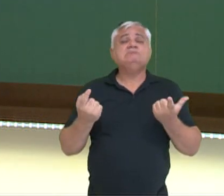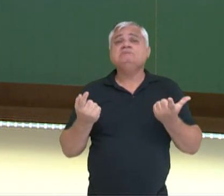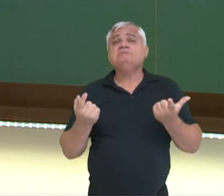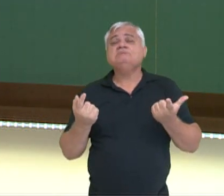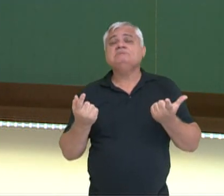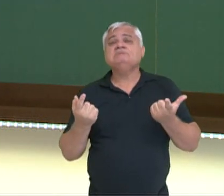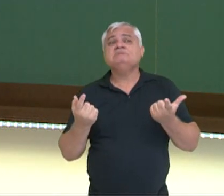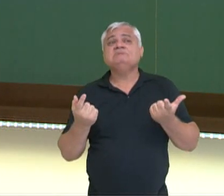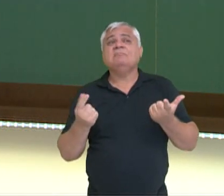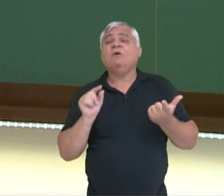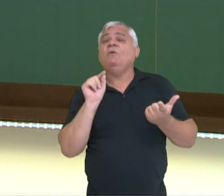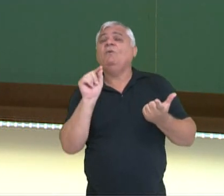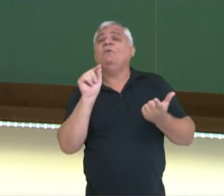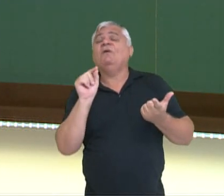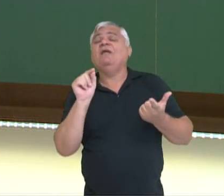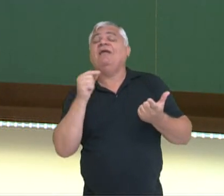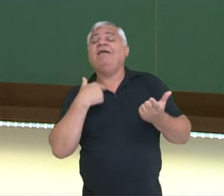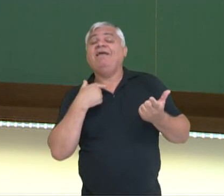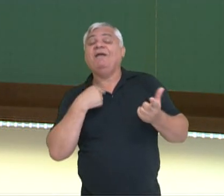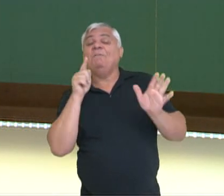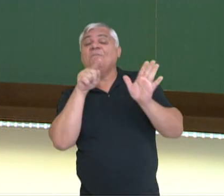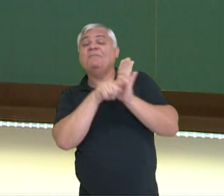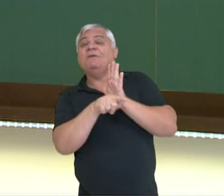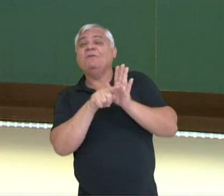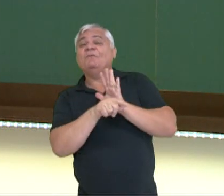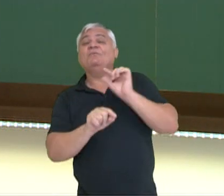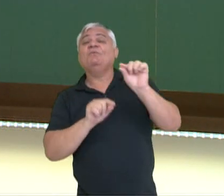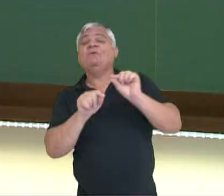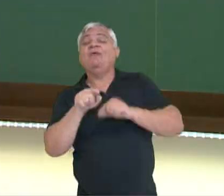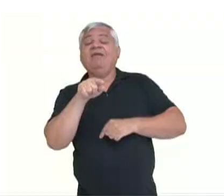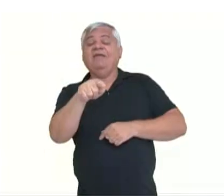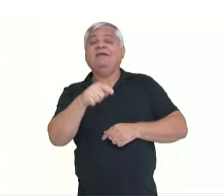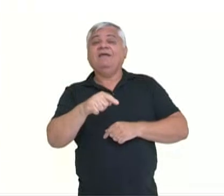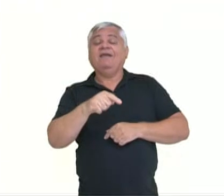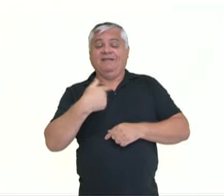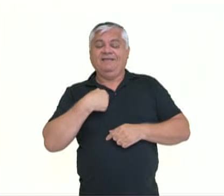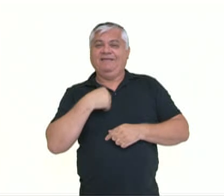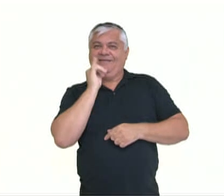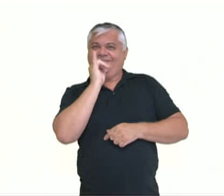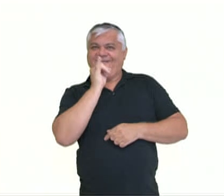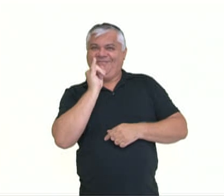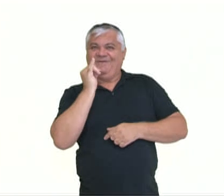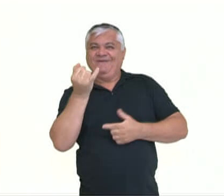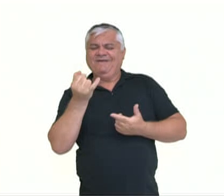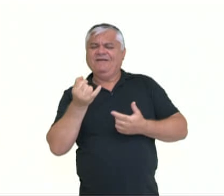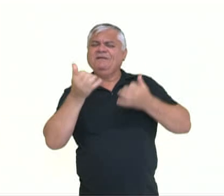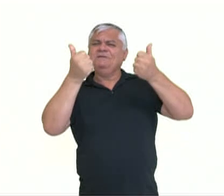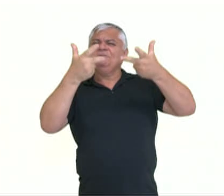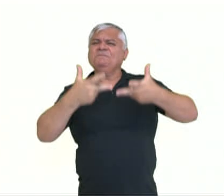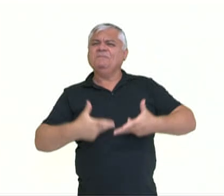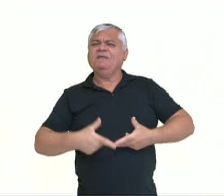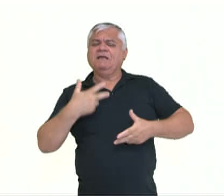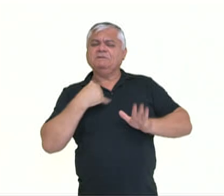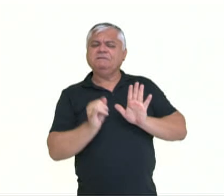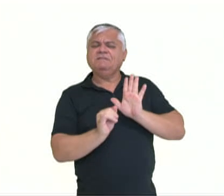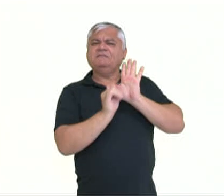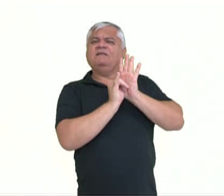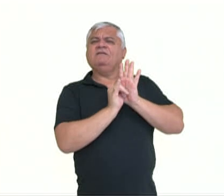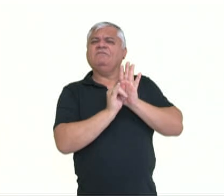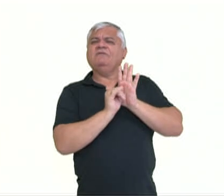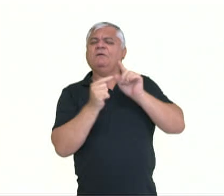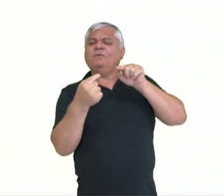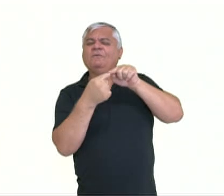questão colocada pelo narrador que faz com que ele se caracterize, e consiga uma identificação com o